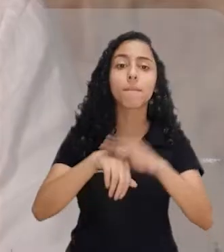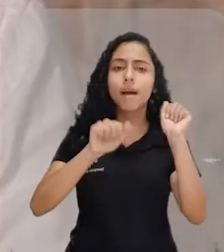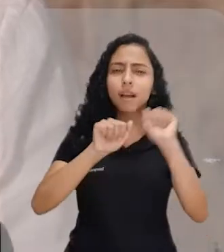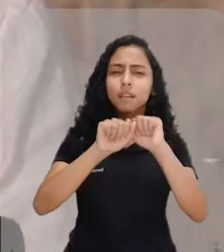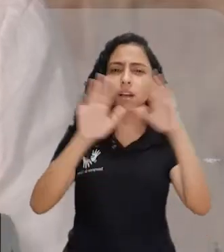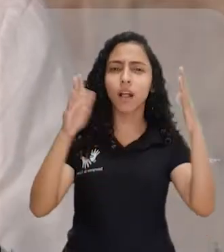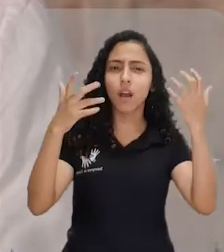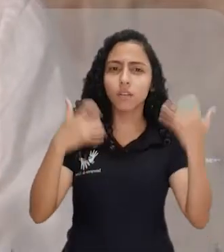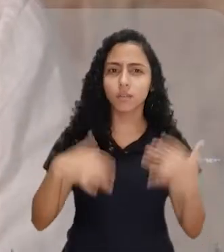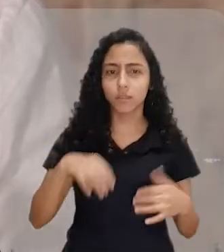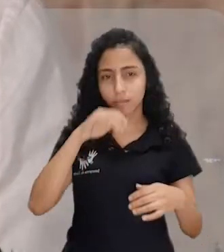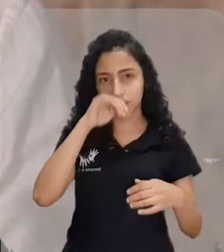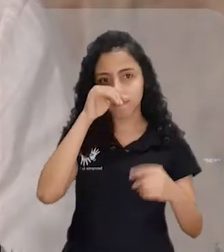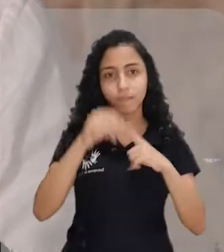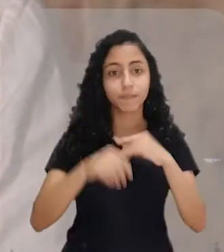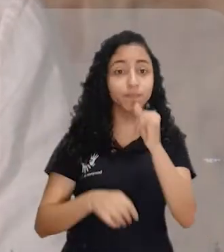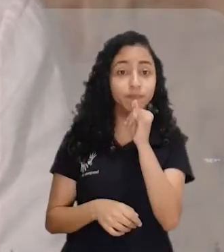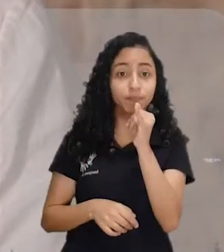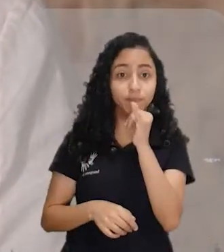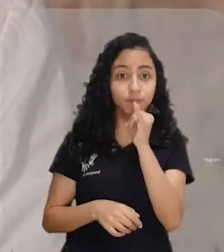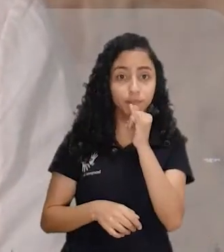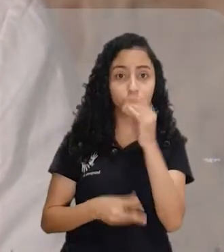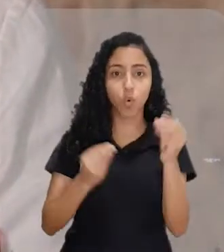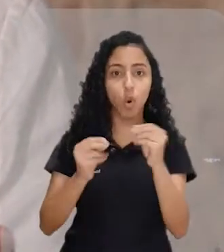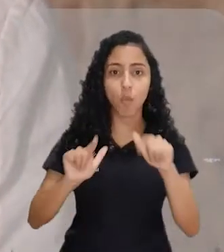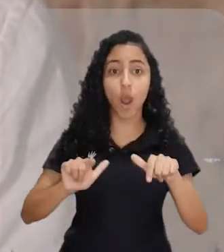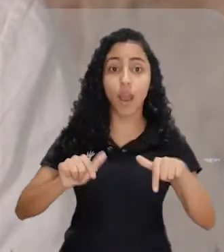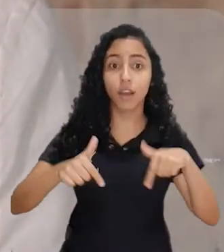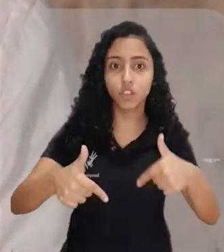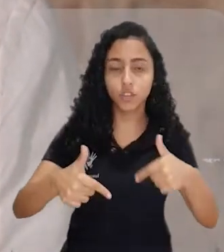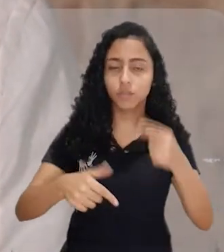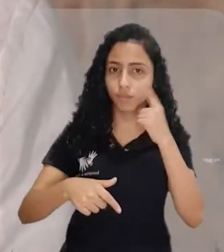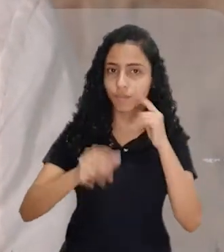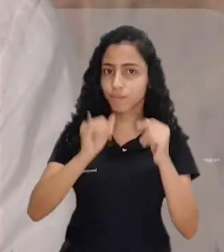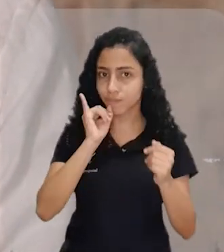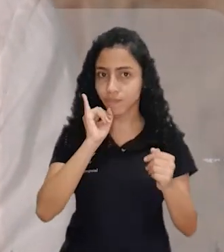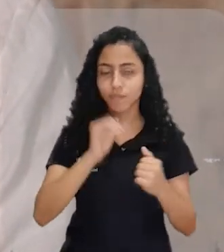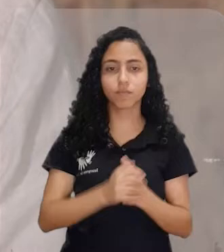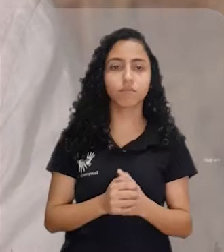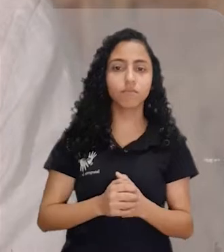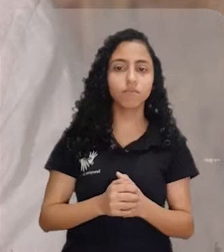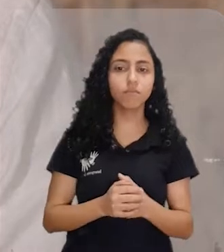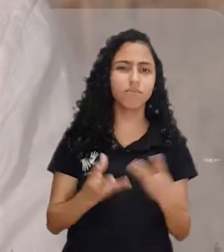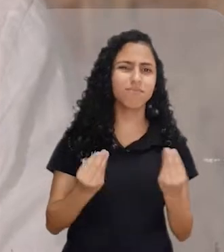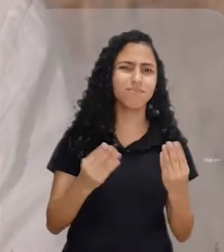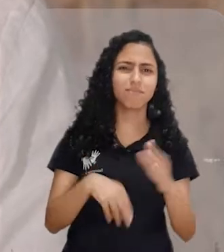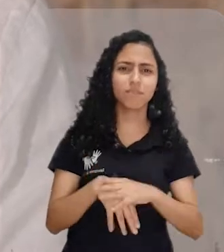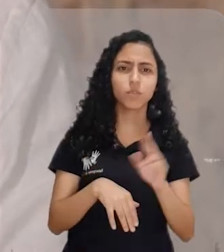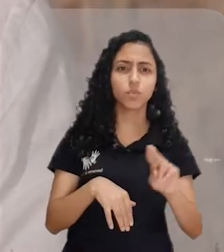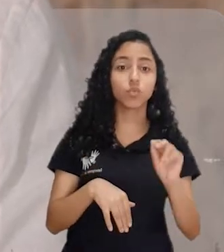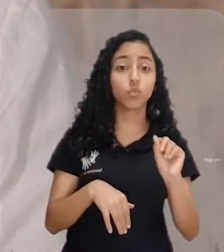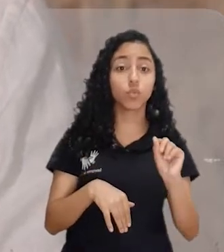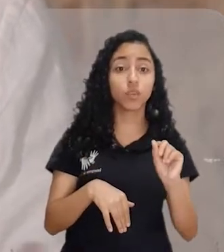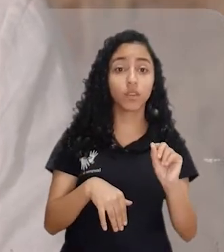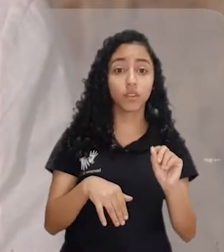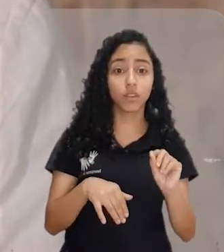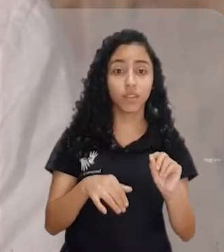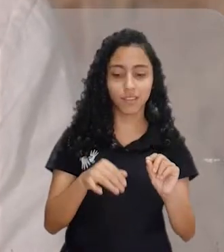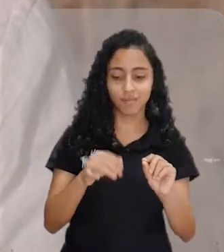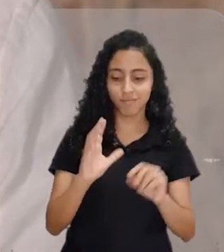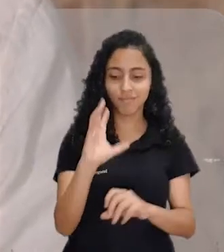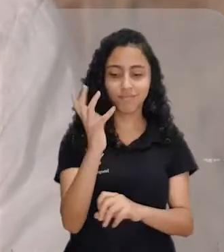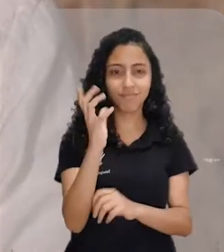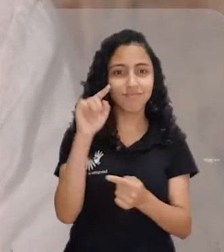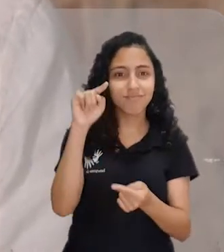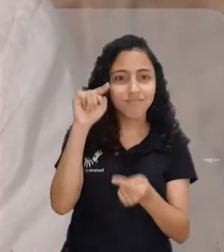ativa. Para ficar mais claro essas ideias aqui, eu vou dar alguns exemplos de técnicas de restauração ativa. Por exemplo, uma das mais